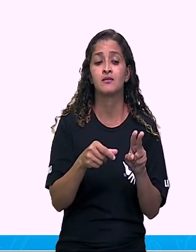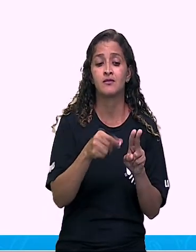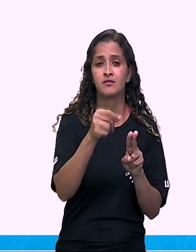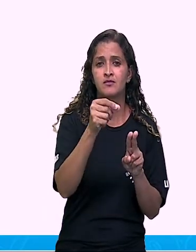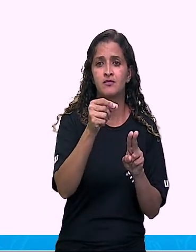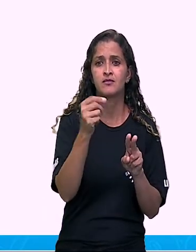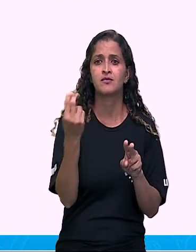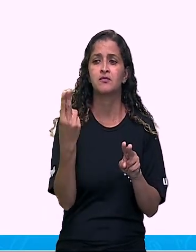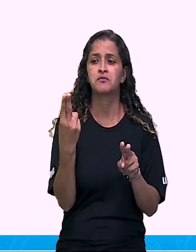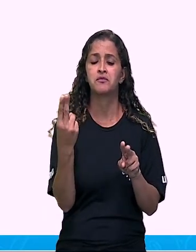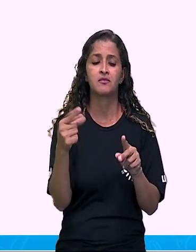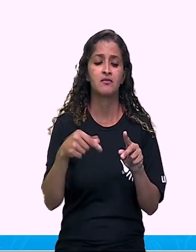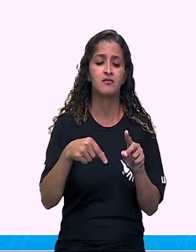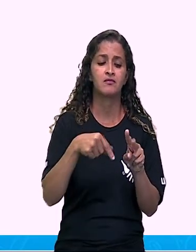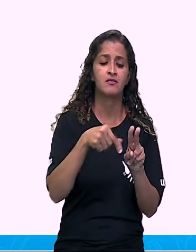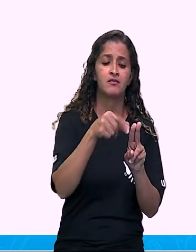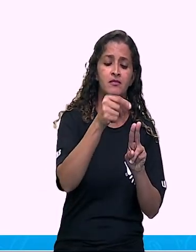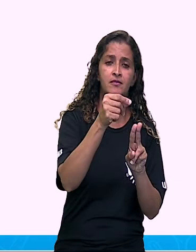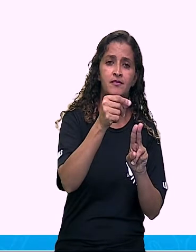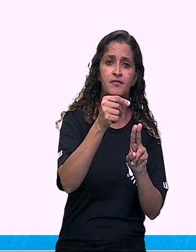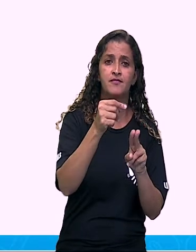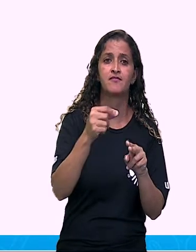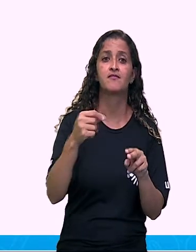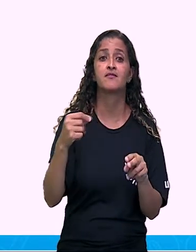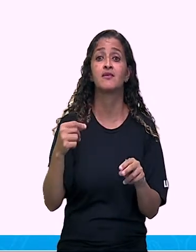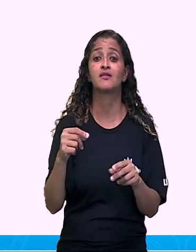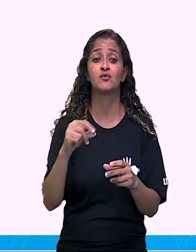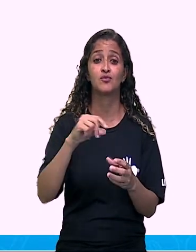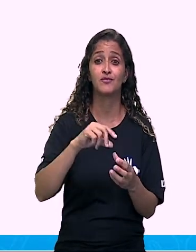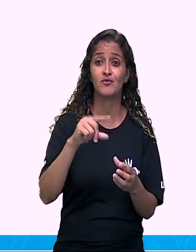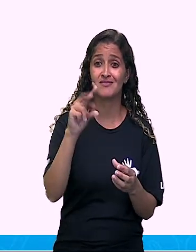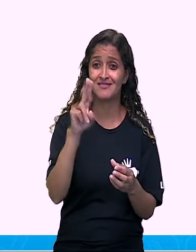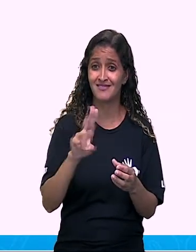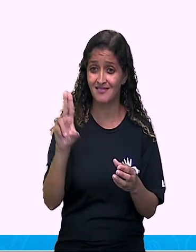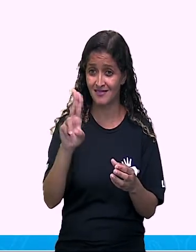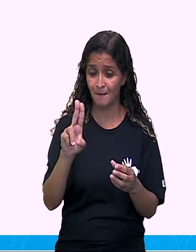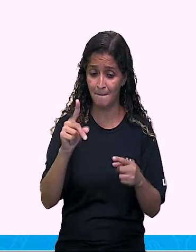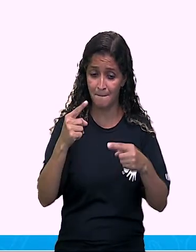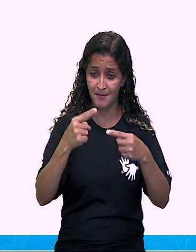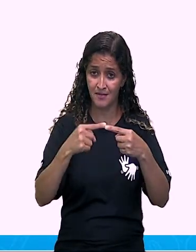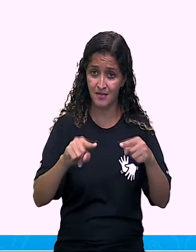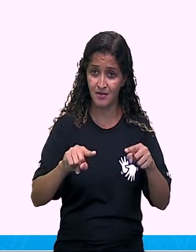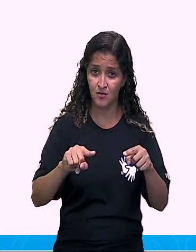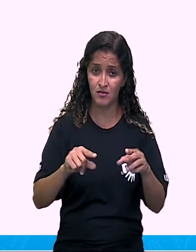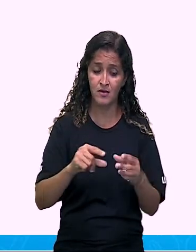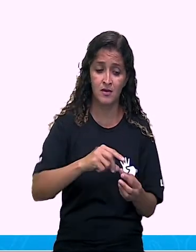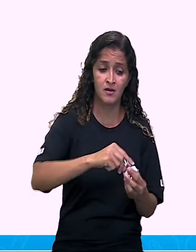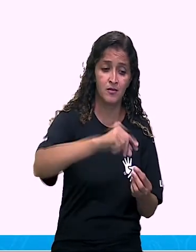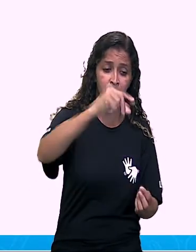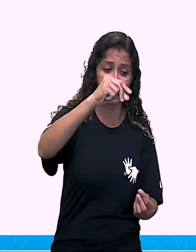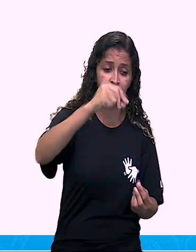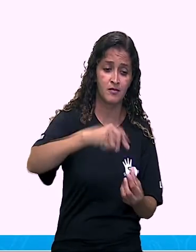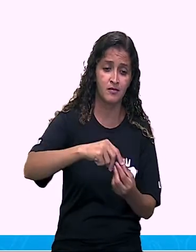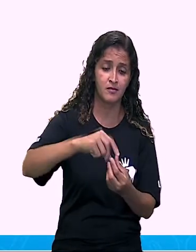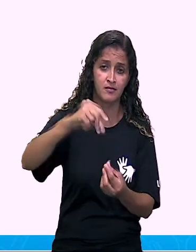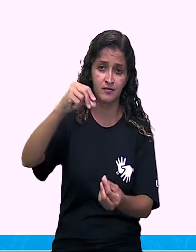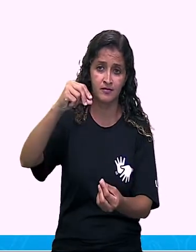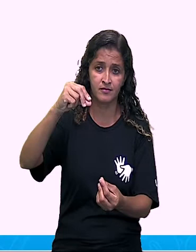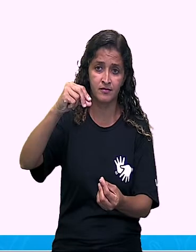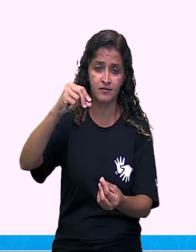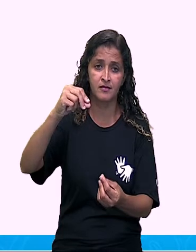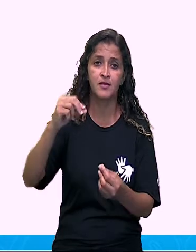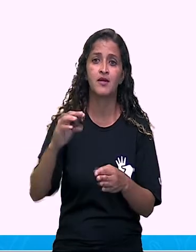você representa? 2 barrinhas. E as unidades,